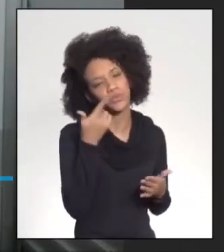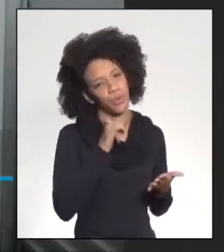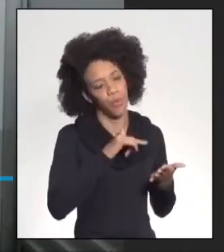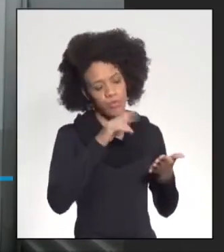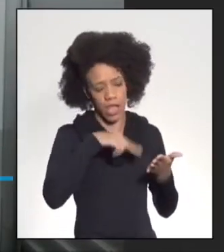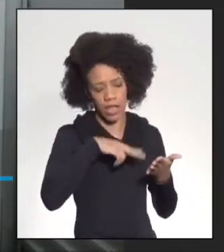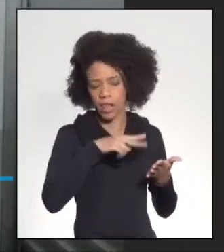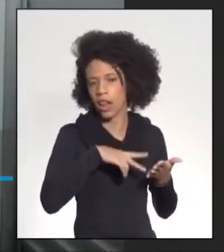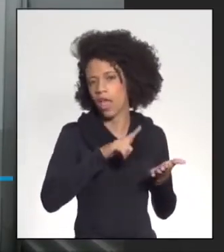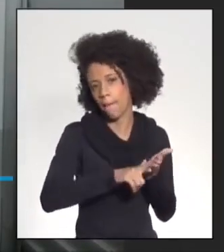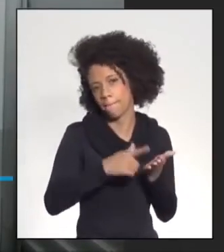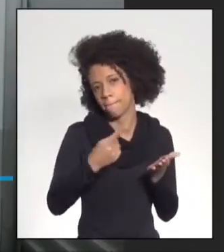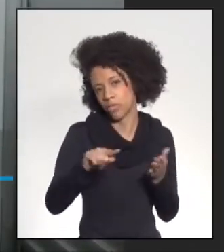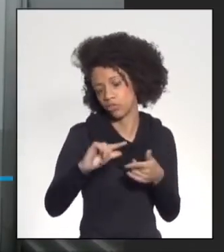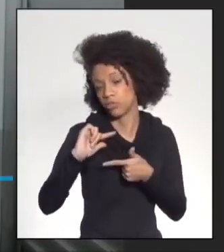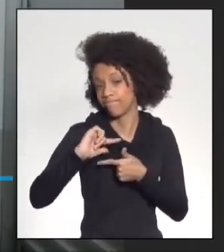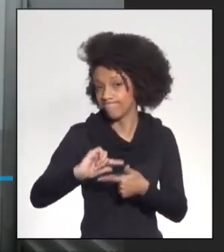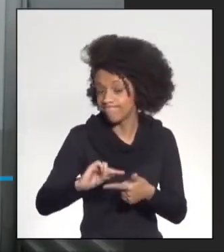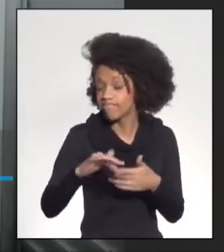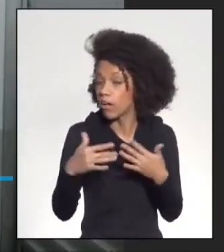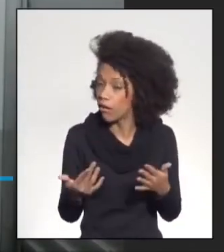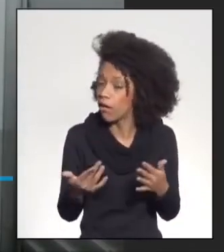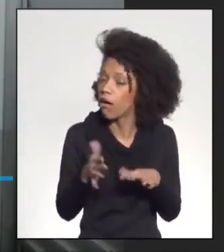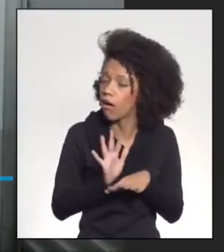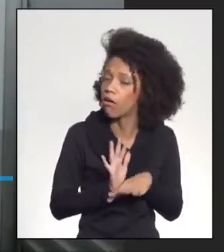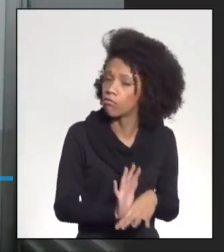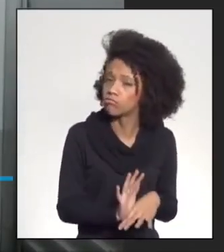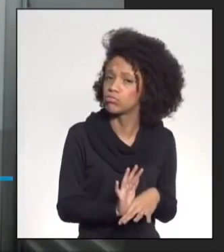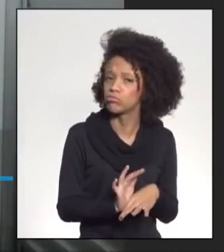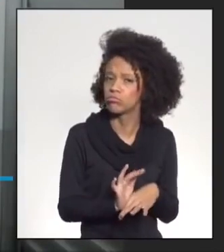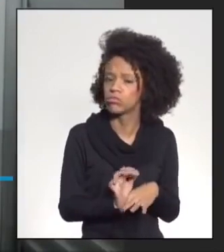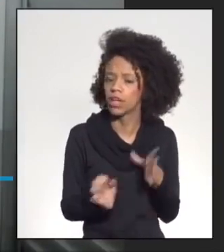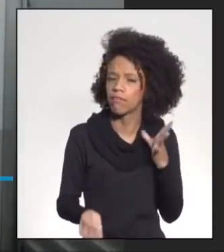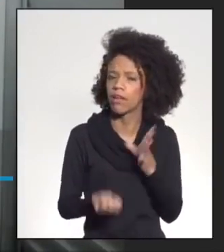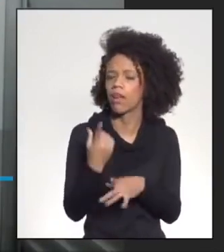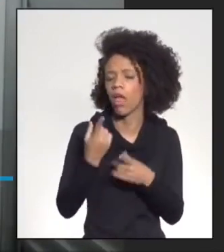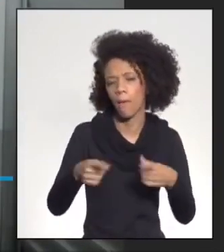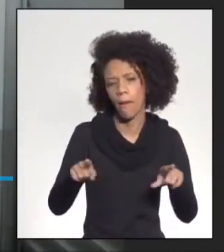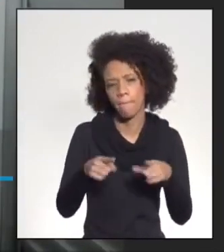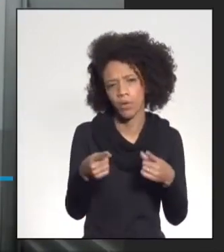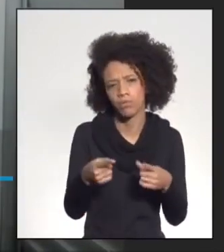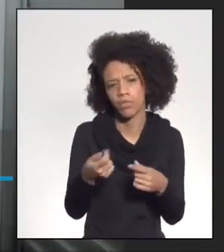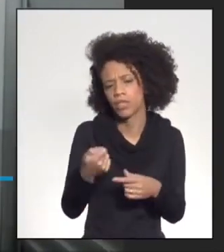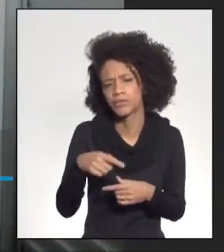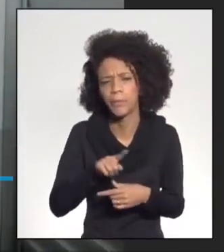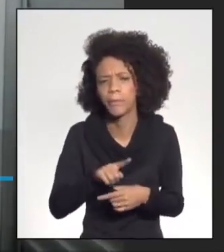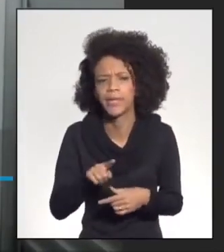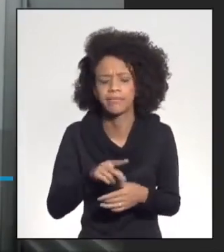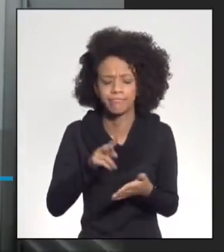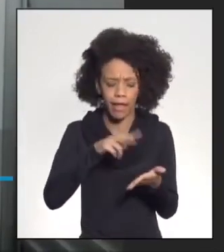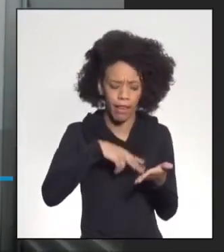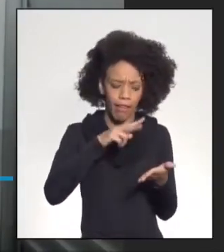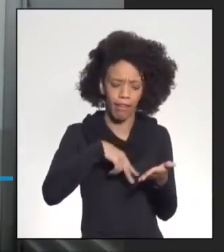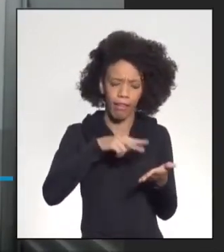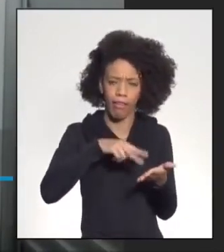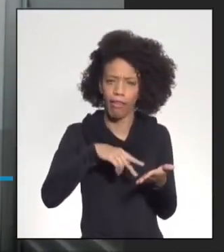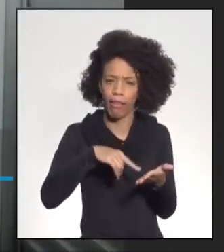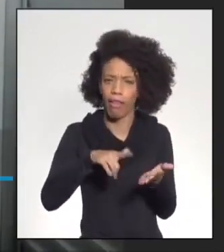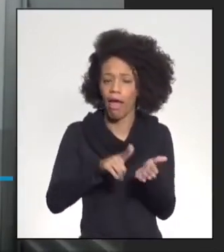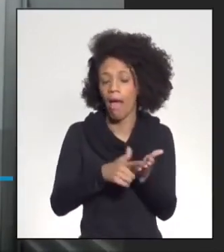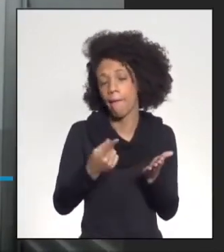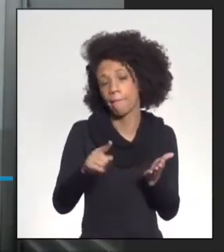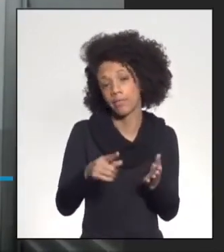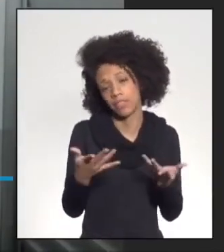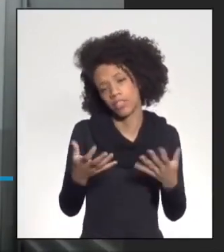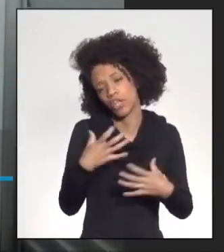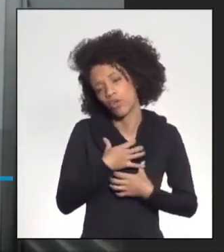a criar música, criar eventos musicais, sem precisar ler uma partitura. E fora que é uma forma